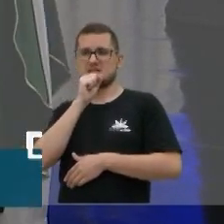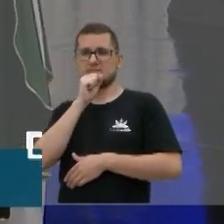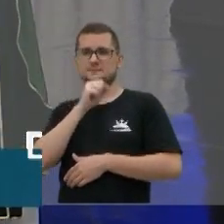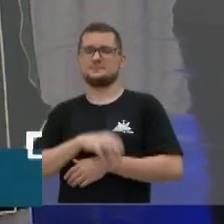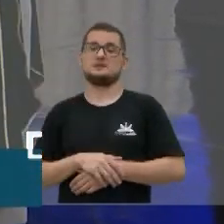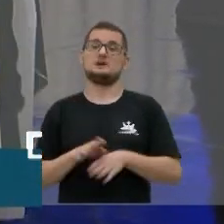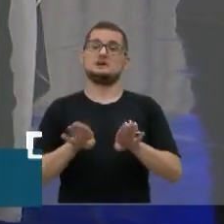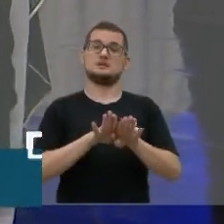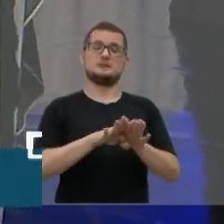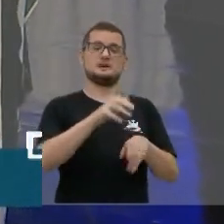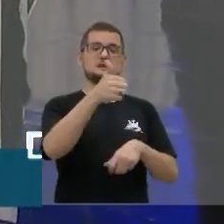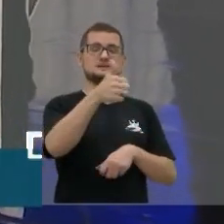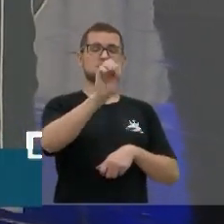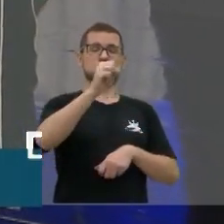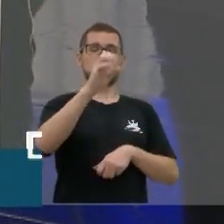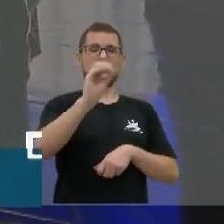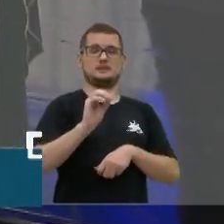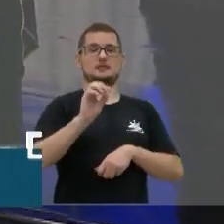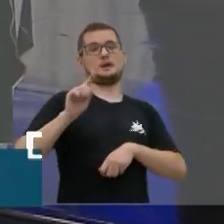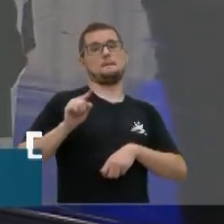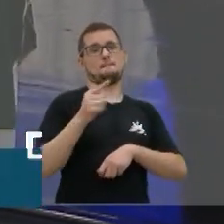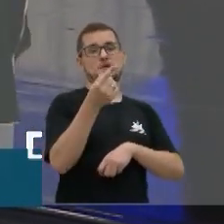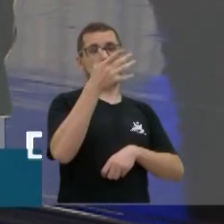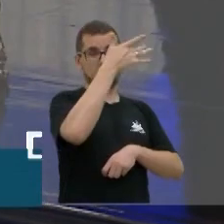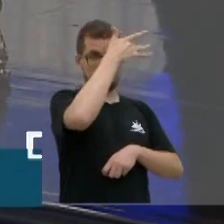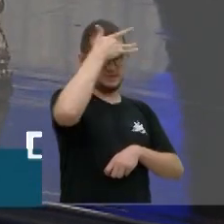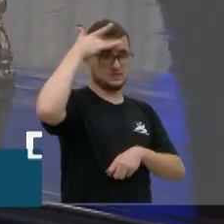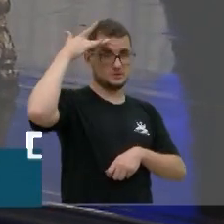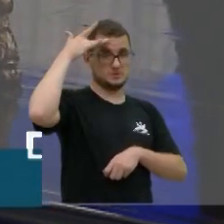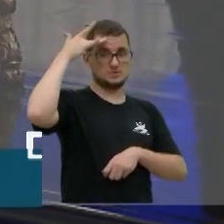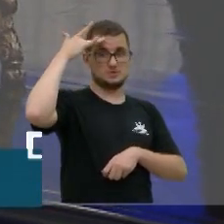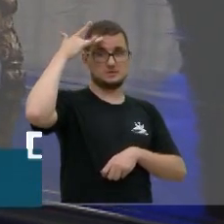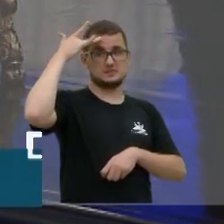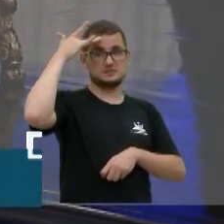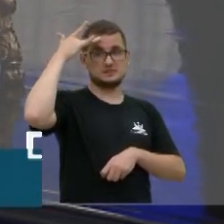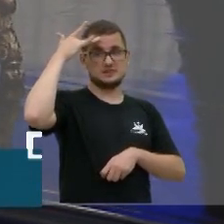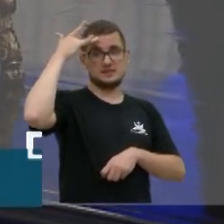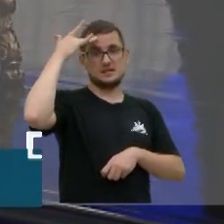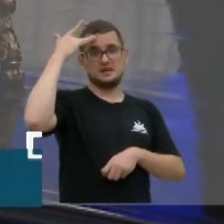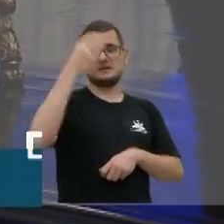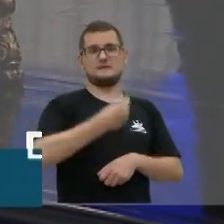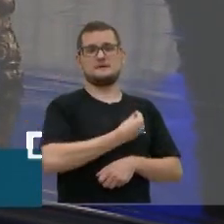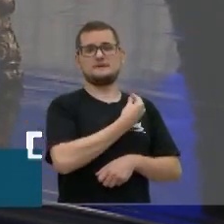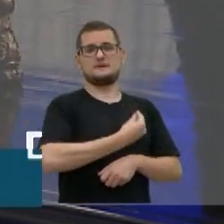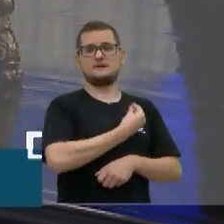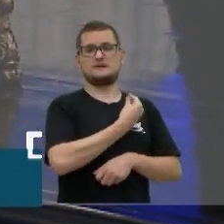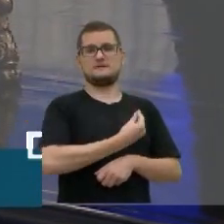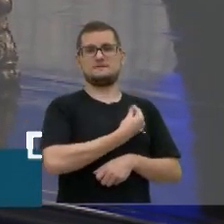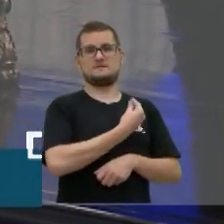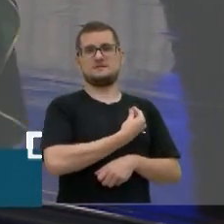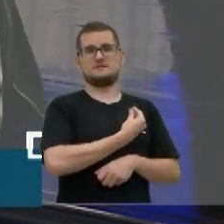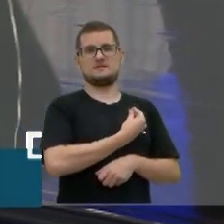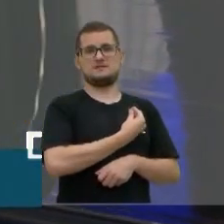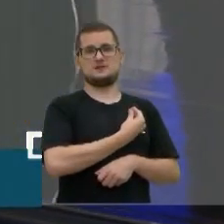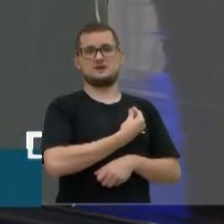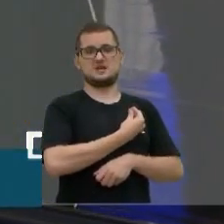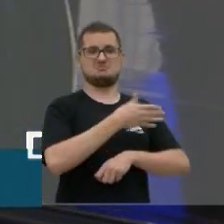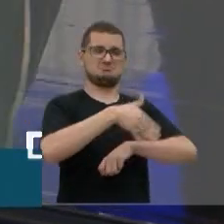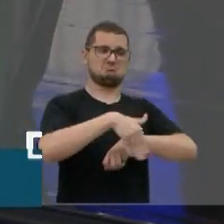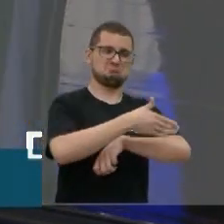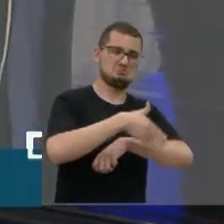180 mil pessoas em situação de vulnerabilidade social, só no ano